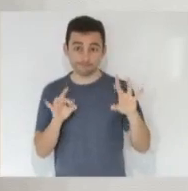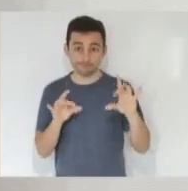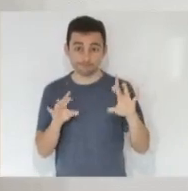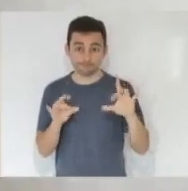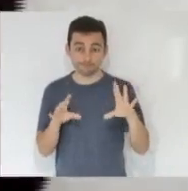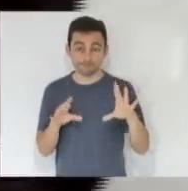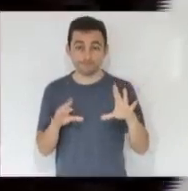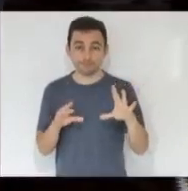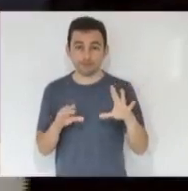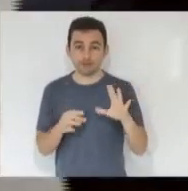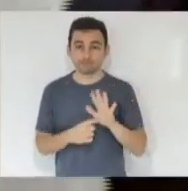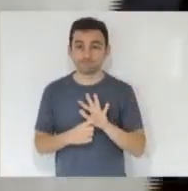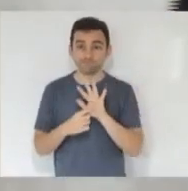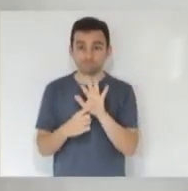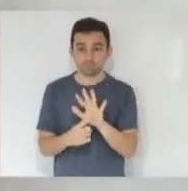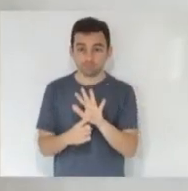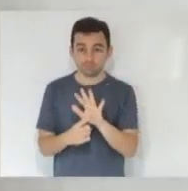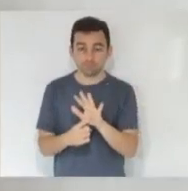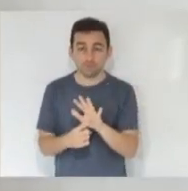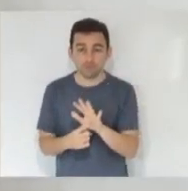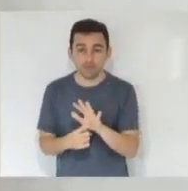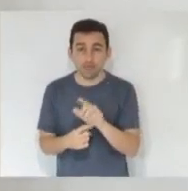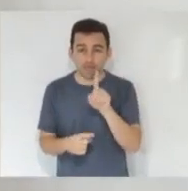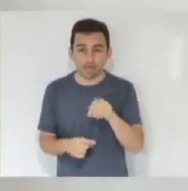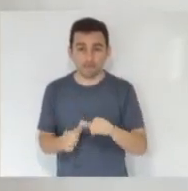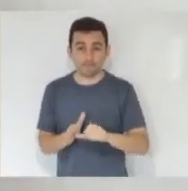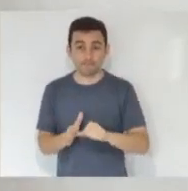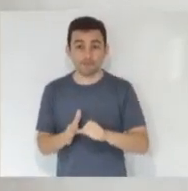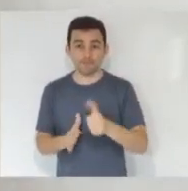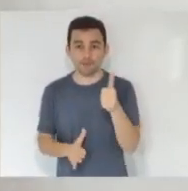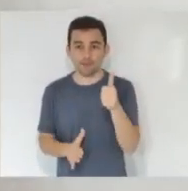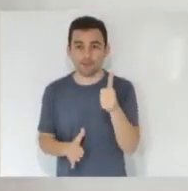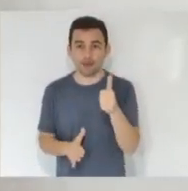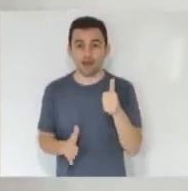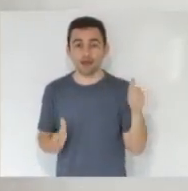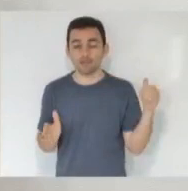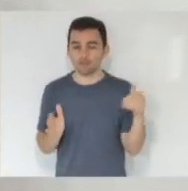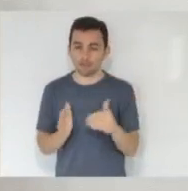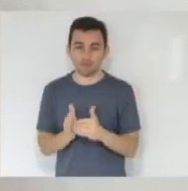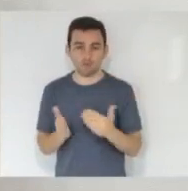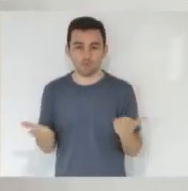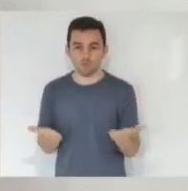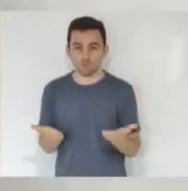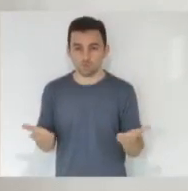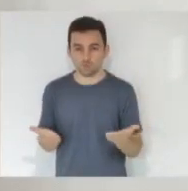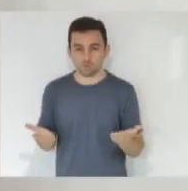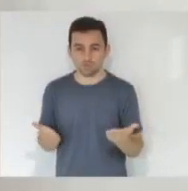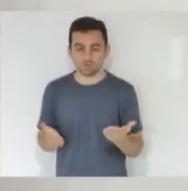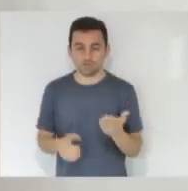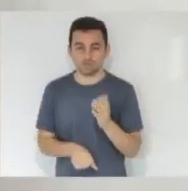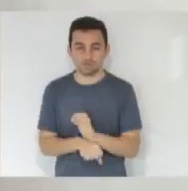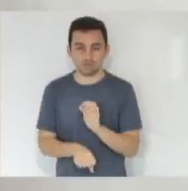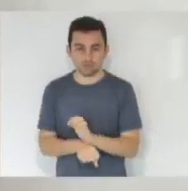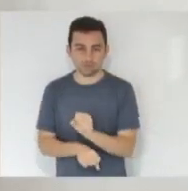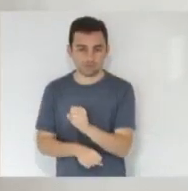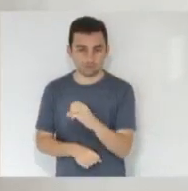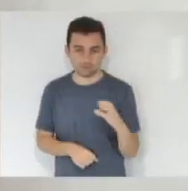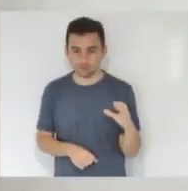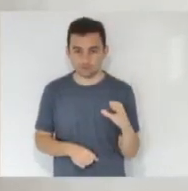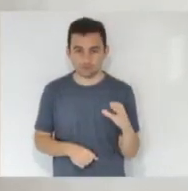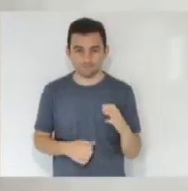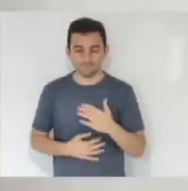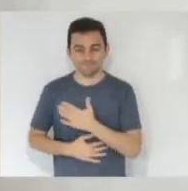que essa indicação de procedência foi a primeira e, até o momento, é a única do estado de Santa Catarina, o que nos enche